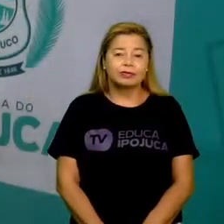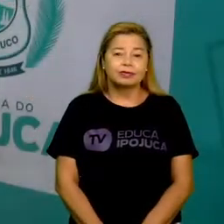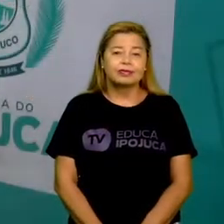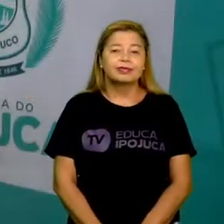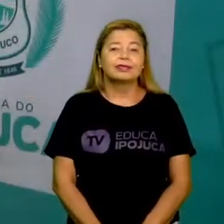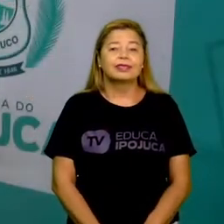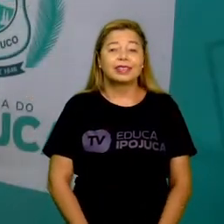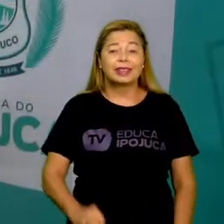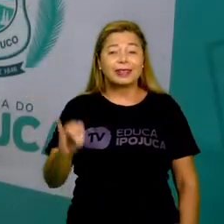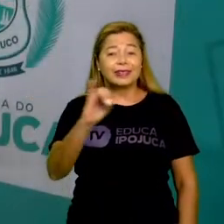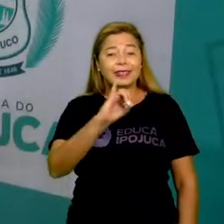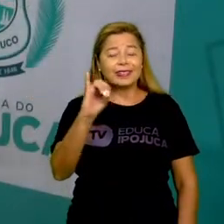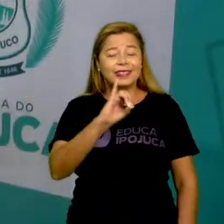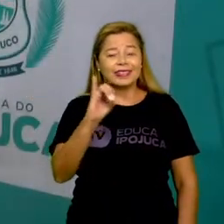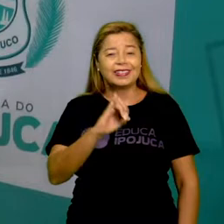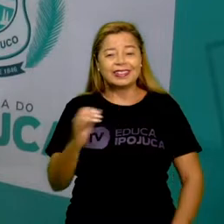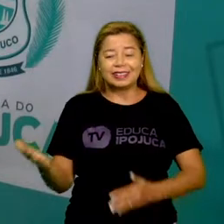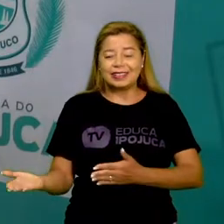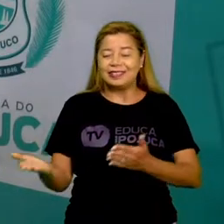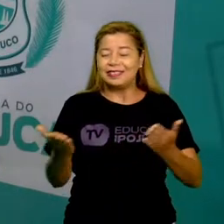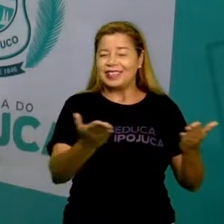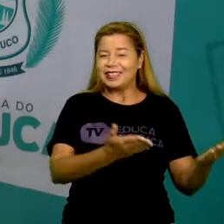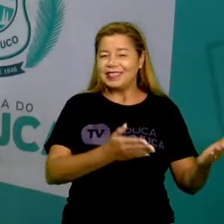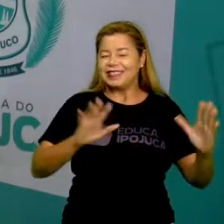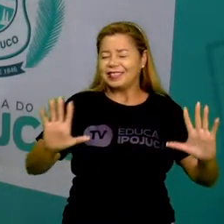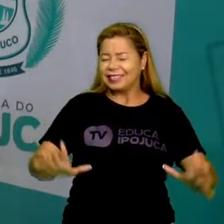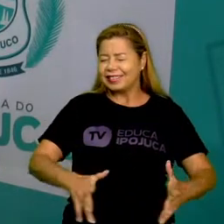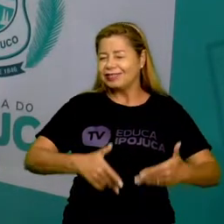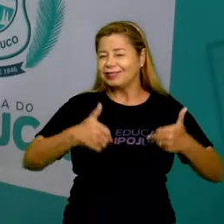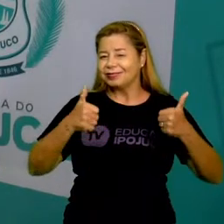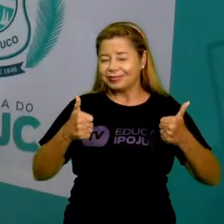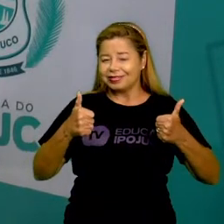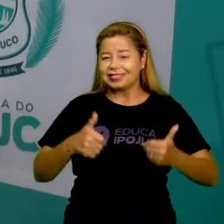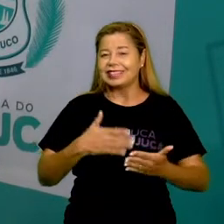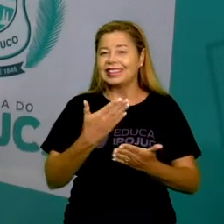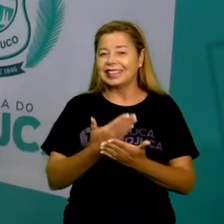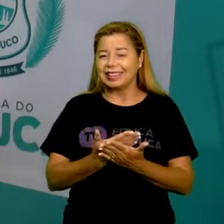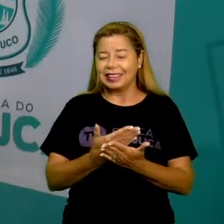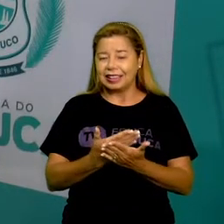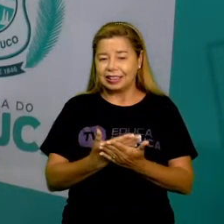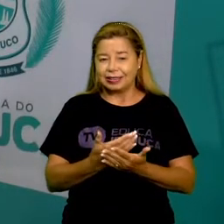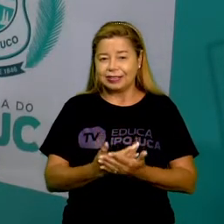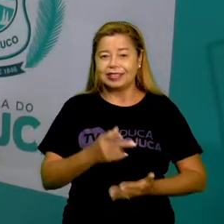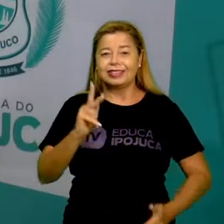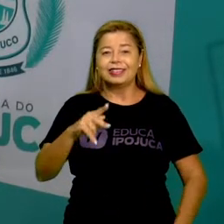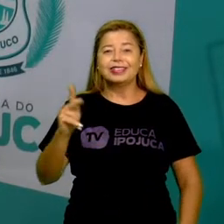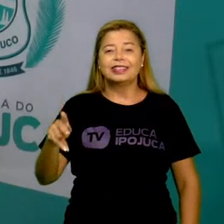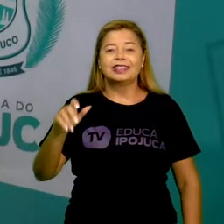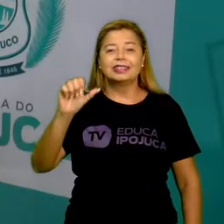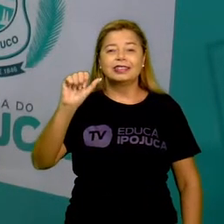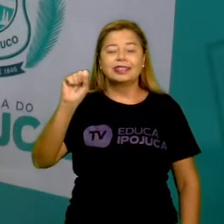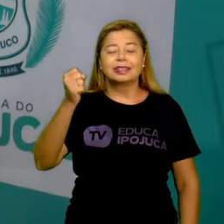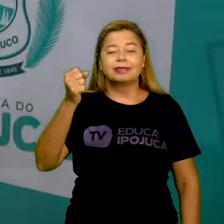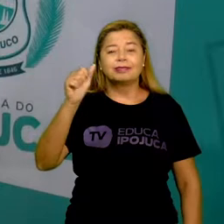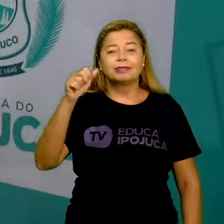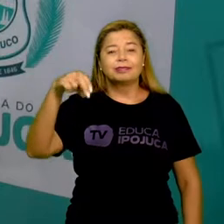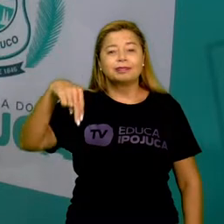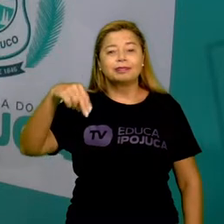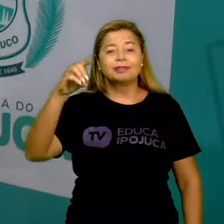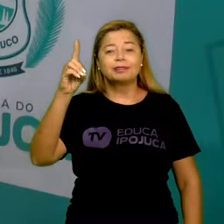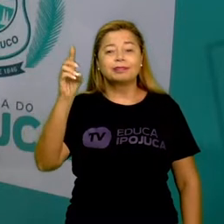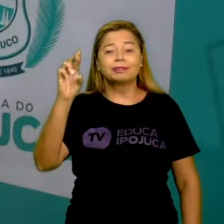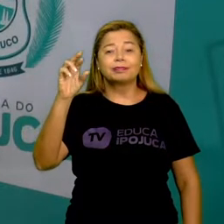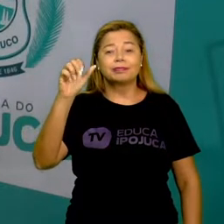Olá, sejam bem-vindos a mais uma incrível oportunidade de aprendizagem. Eu sou a professora Sandra Lopes e estou com